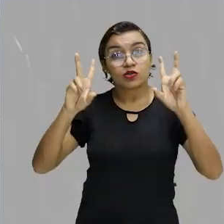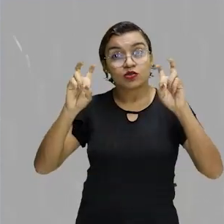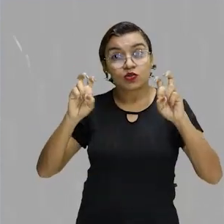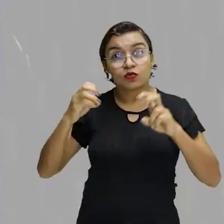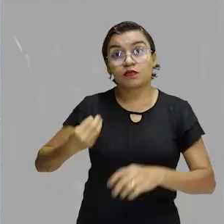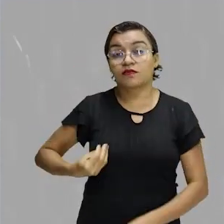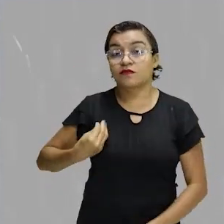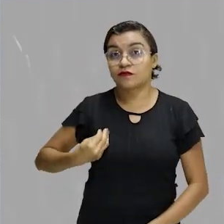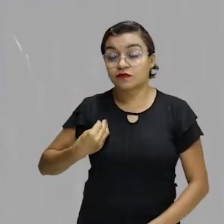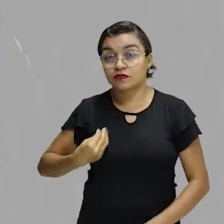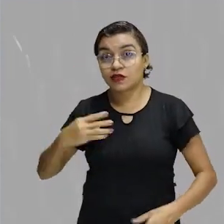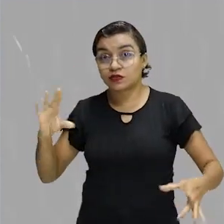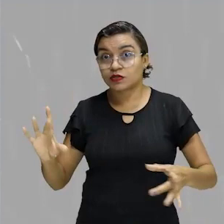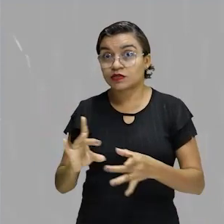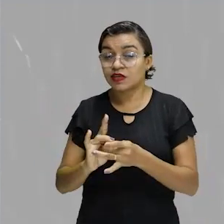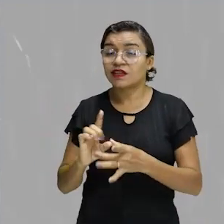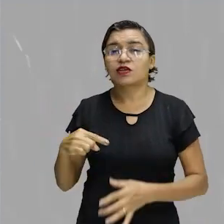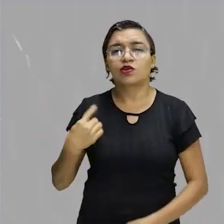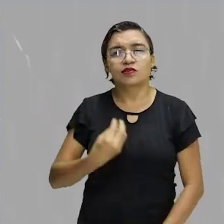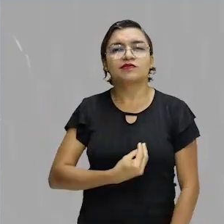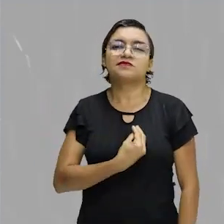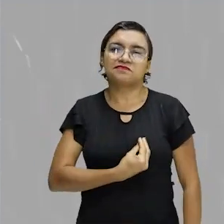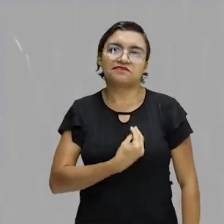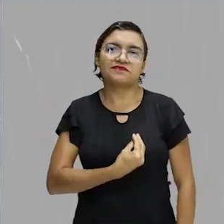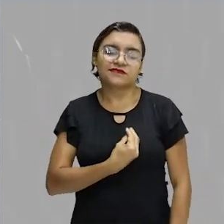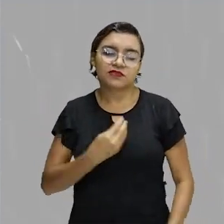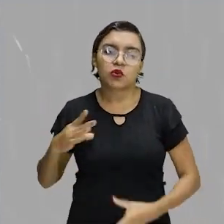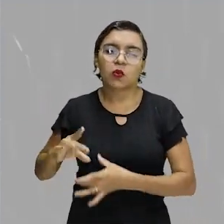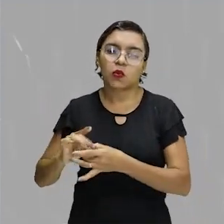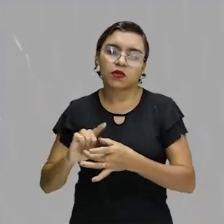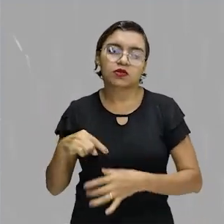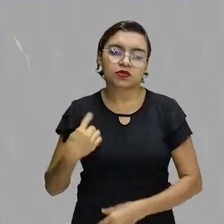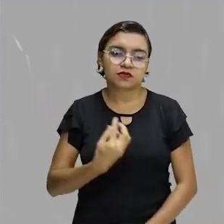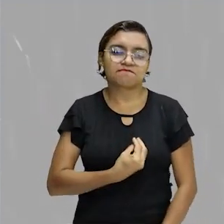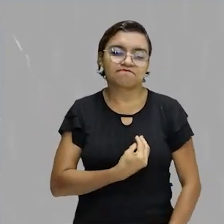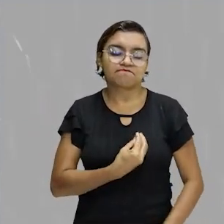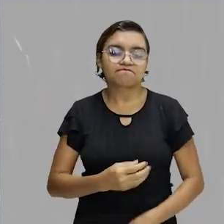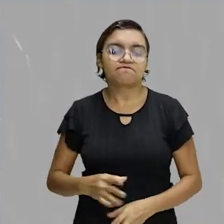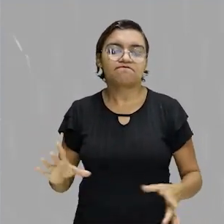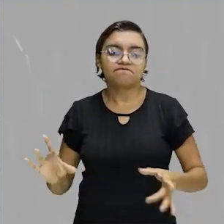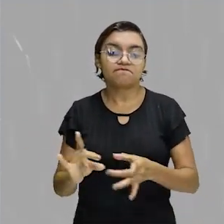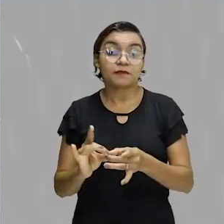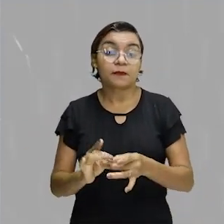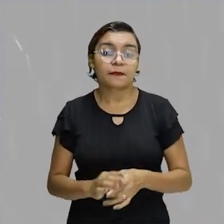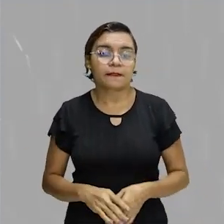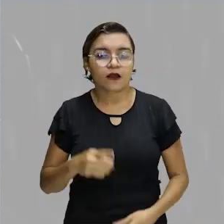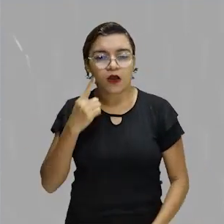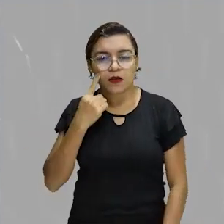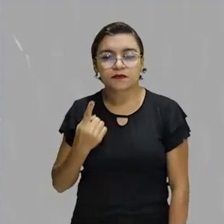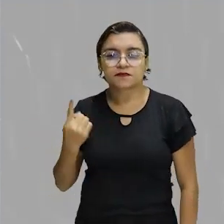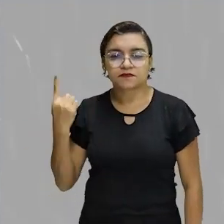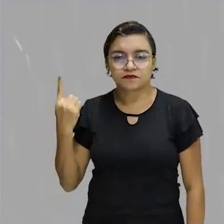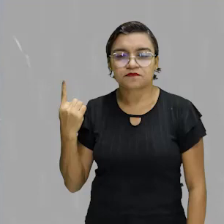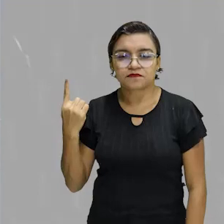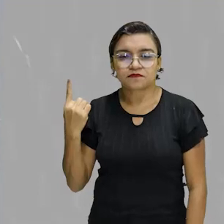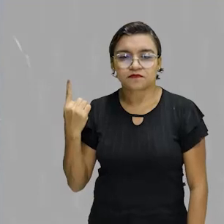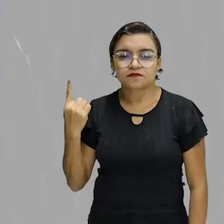do nosso cotidiano, coisas que fazem parte do nosso contexto. Reading posts, a gente lê post o tempo